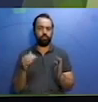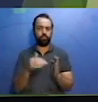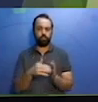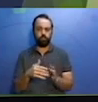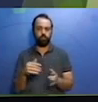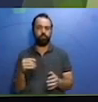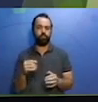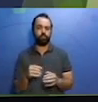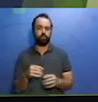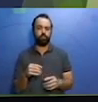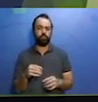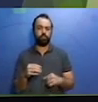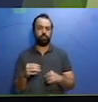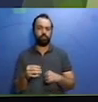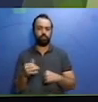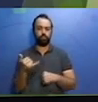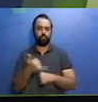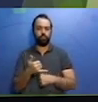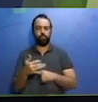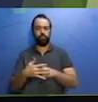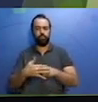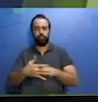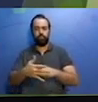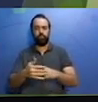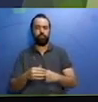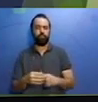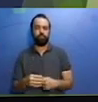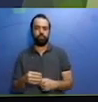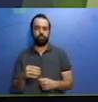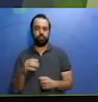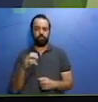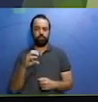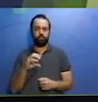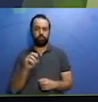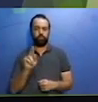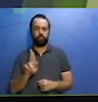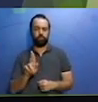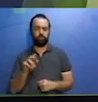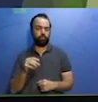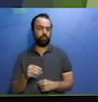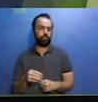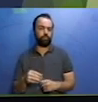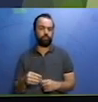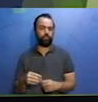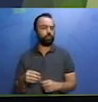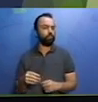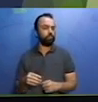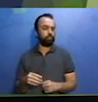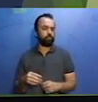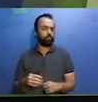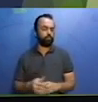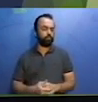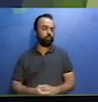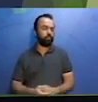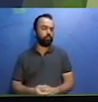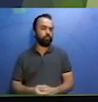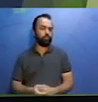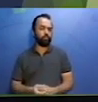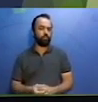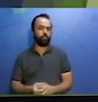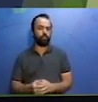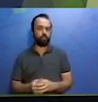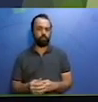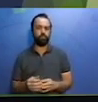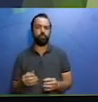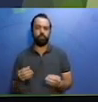tem a temperatura de fusão de 1083 graus, que é o último elemento que fica no recipiente. E dessa